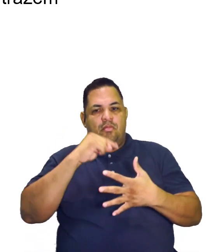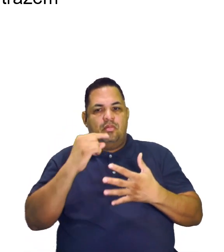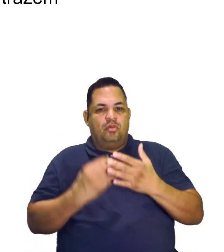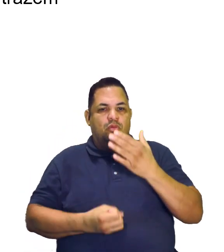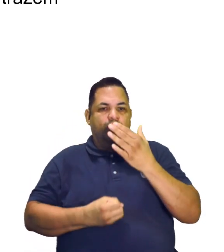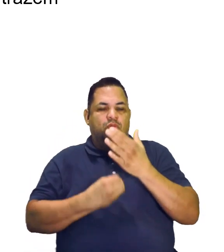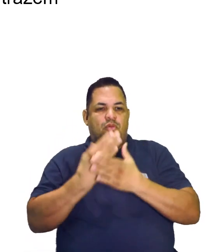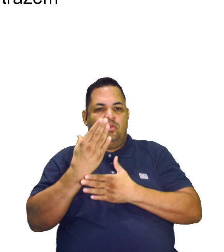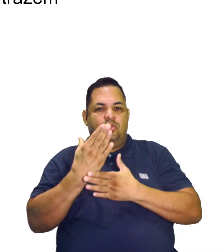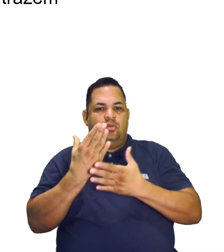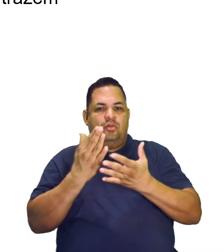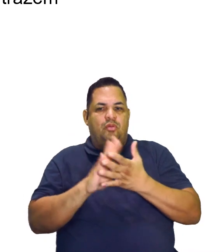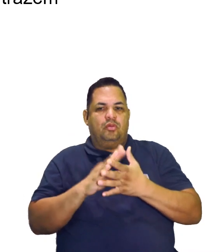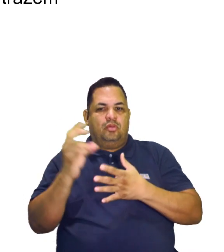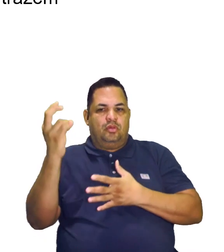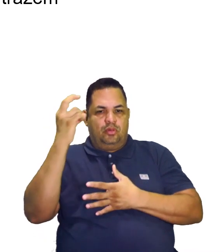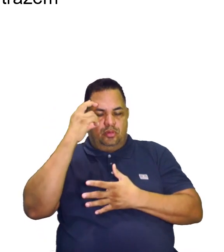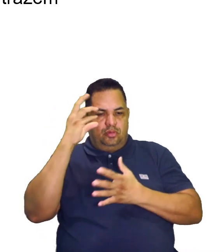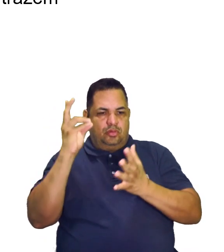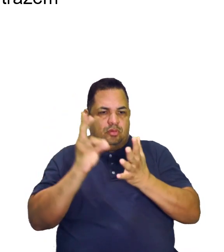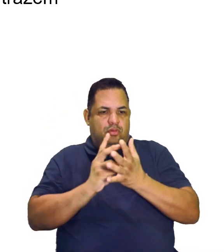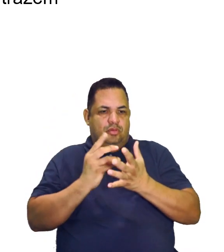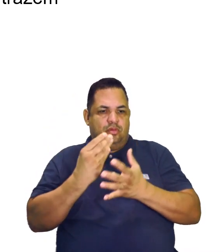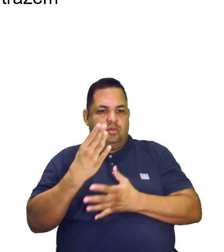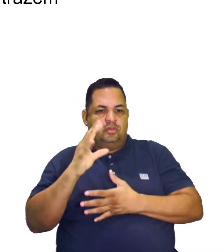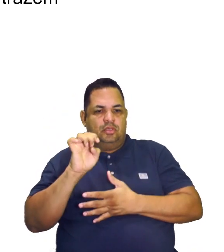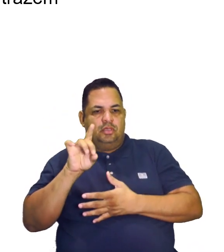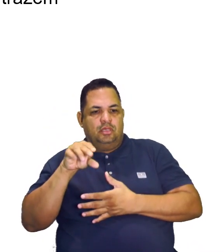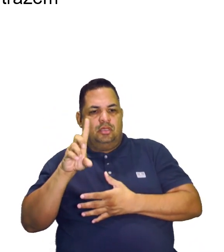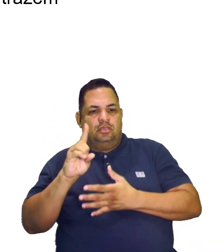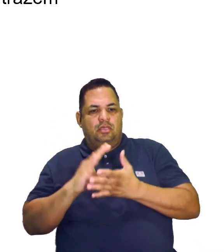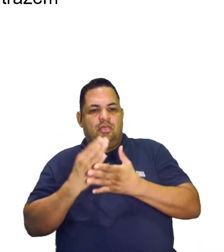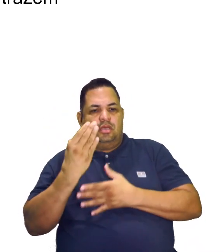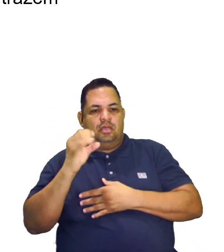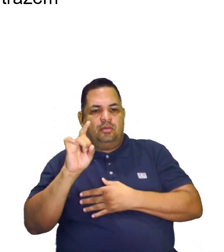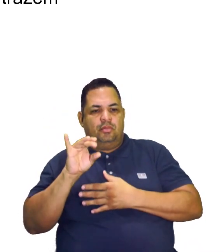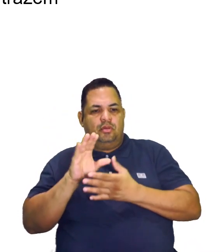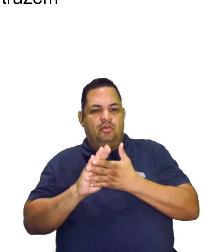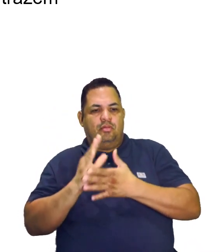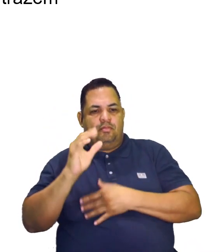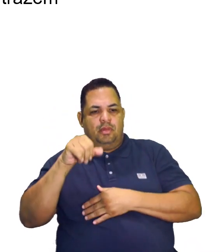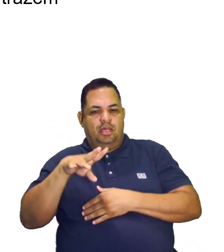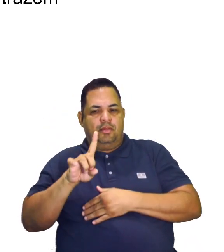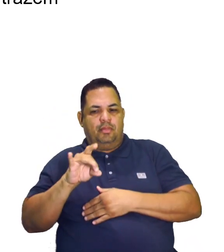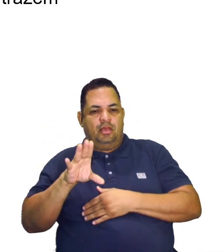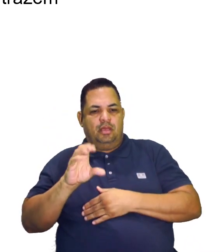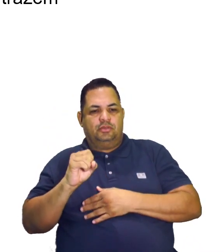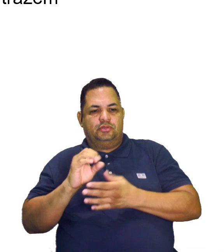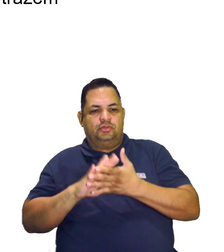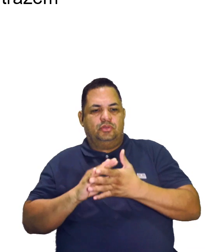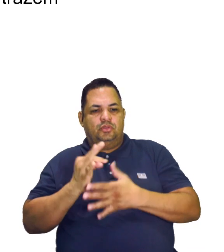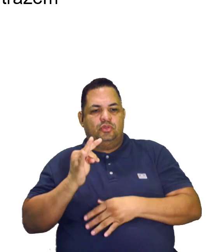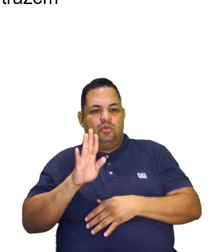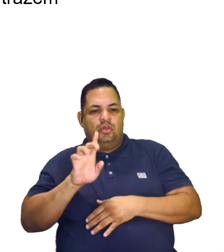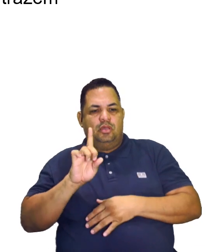origem da cultura indígena? Ciranda, carimbó, marabaixo,